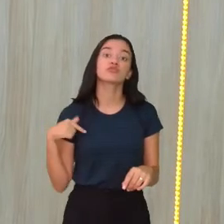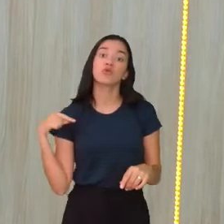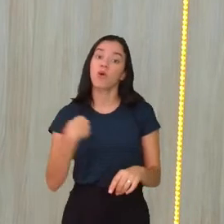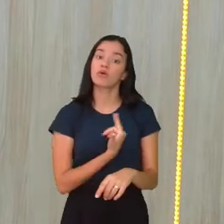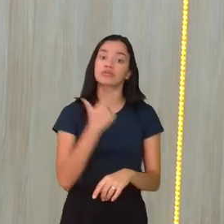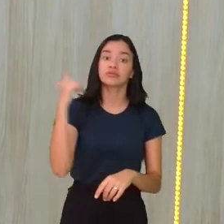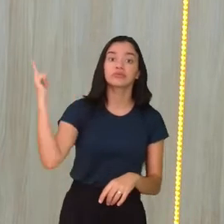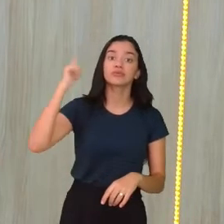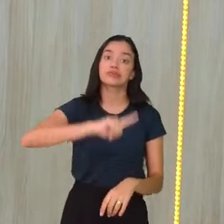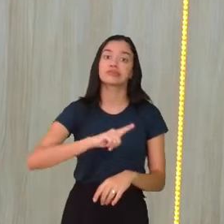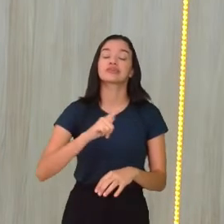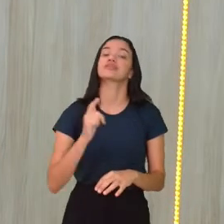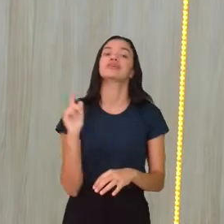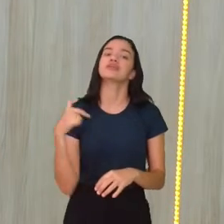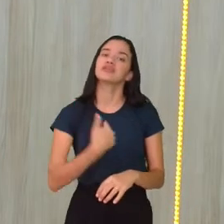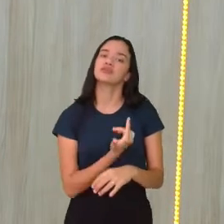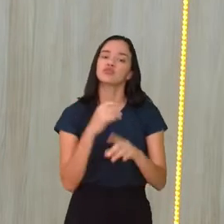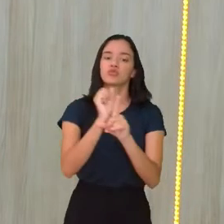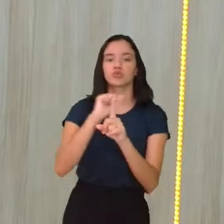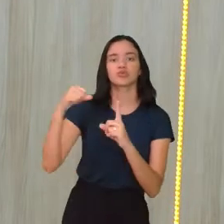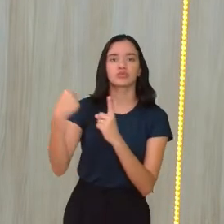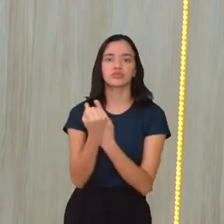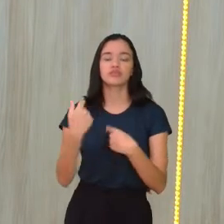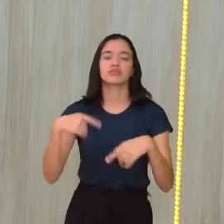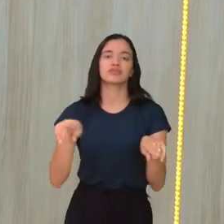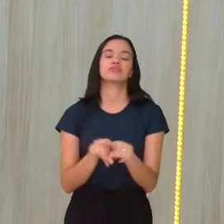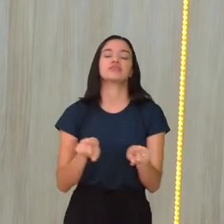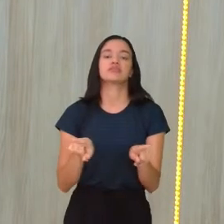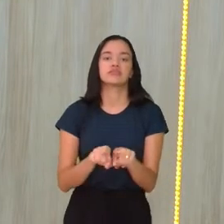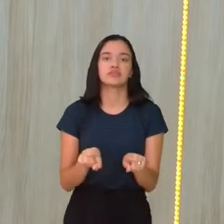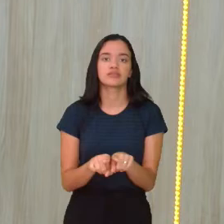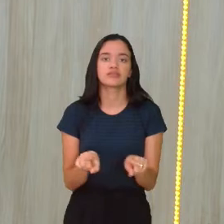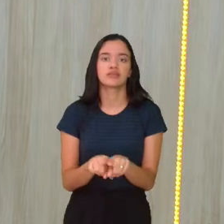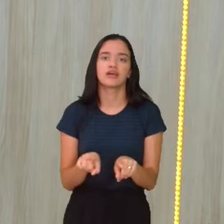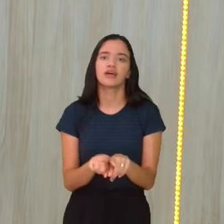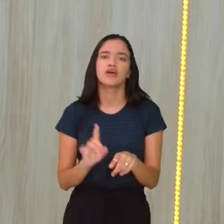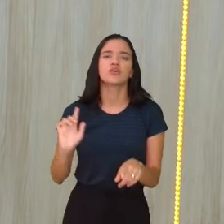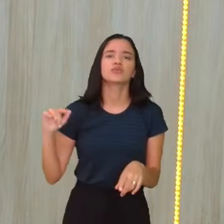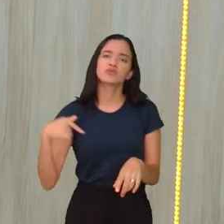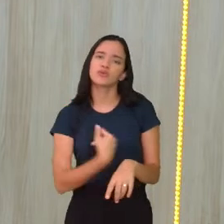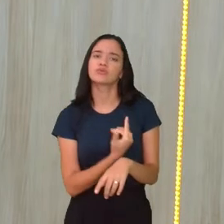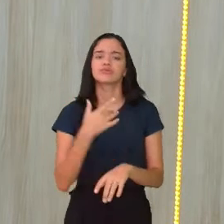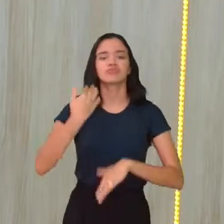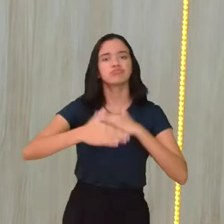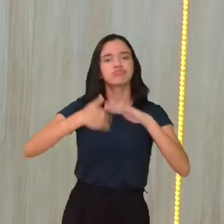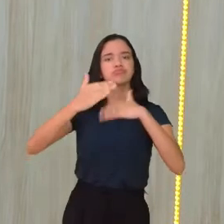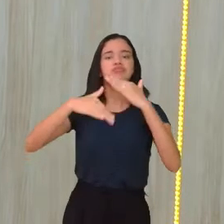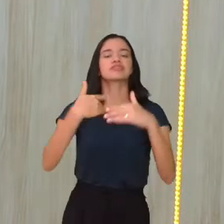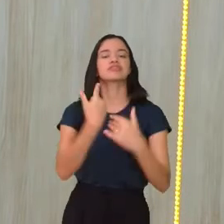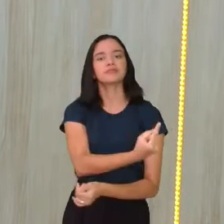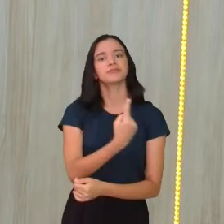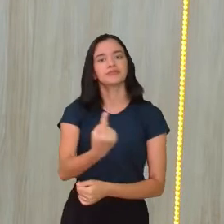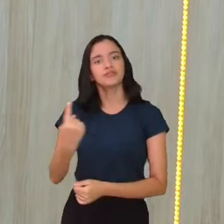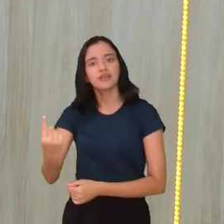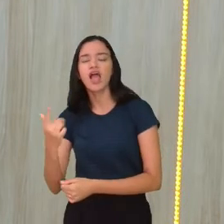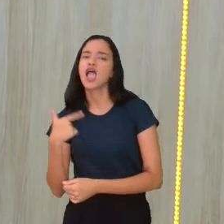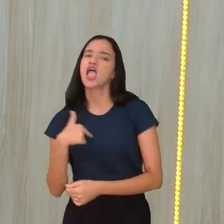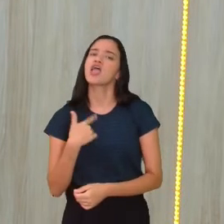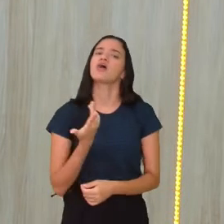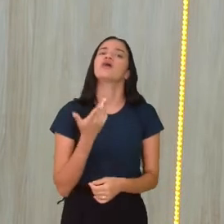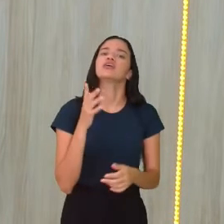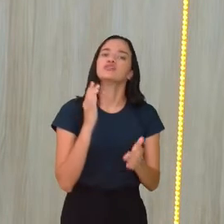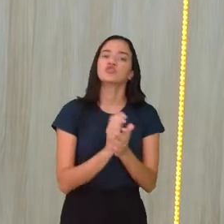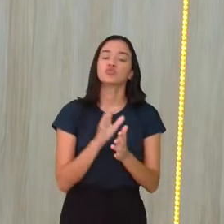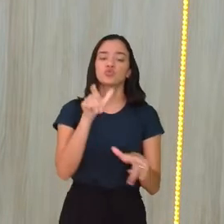consegue agregar na nossa sociedade, né? E no nosso crescimento individual, né? Eu aposto que todo